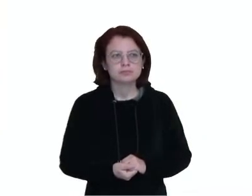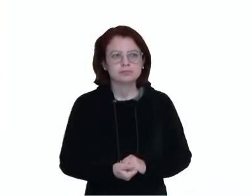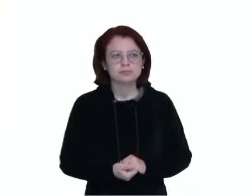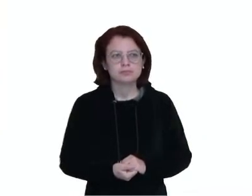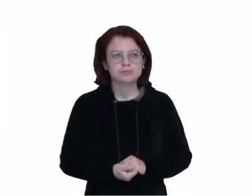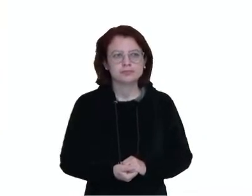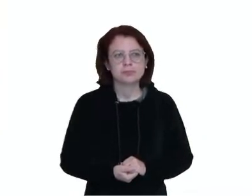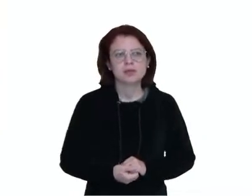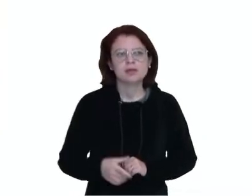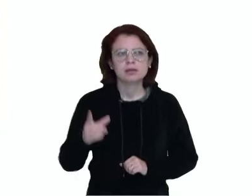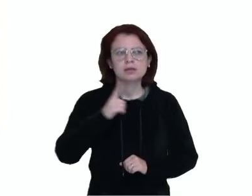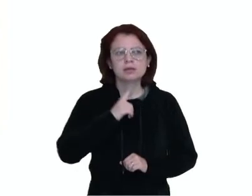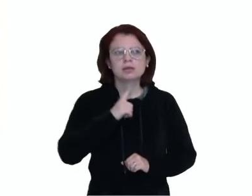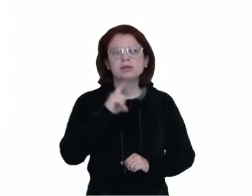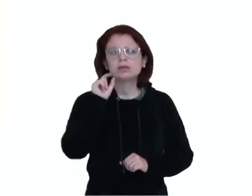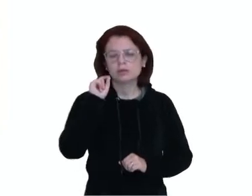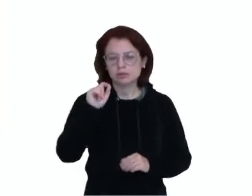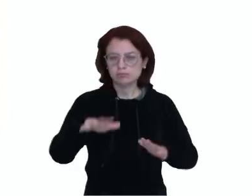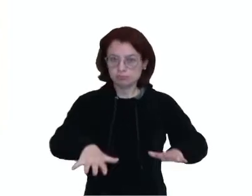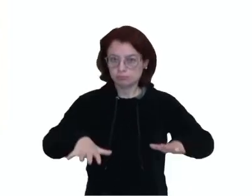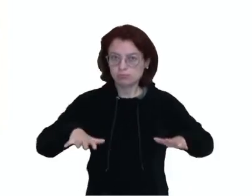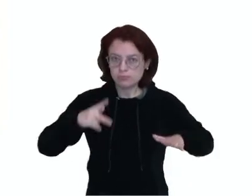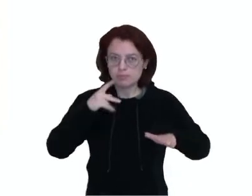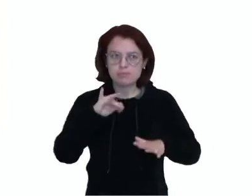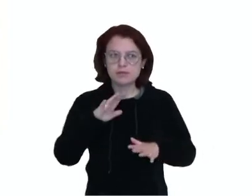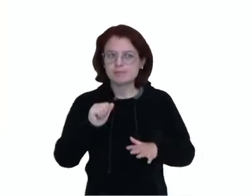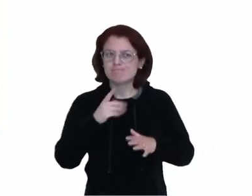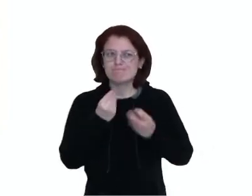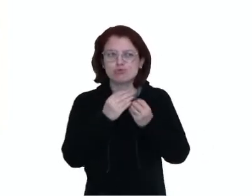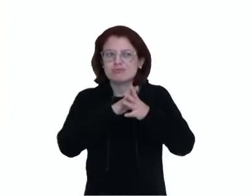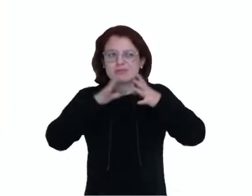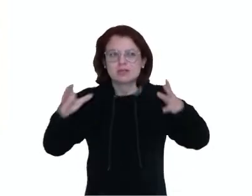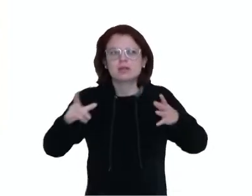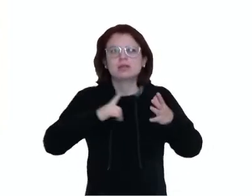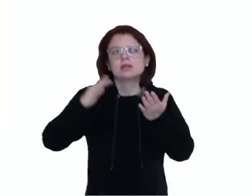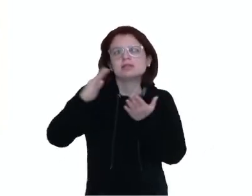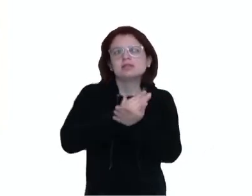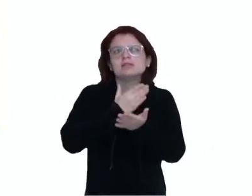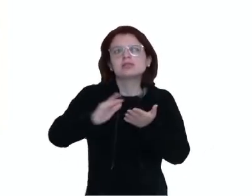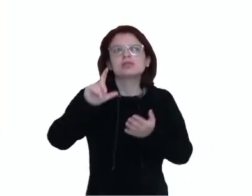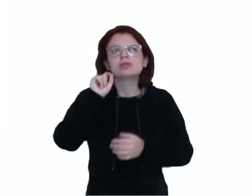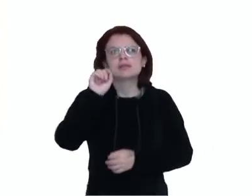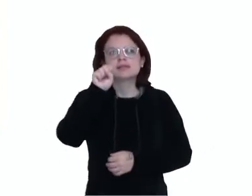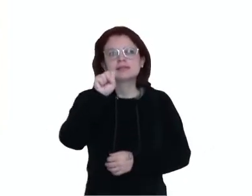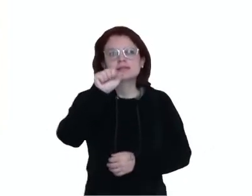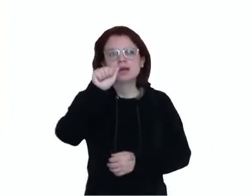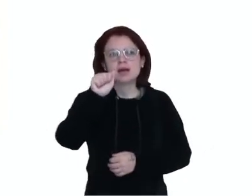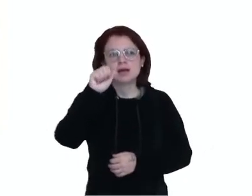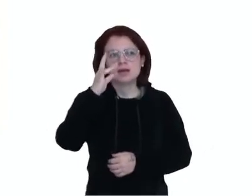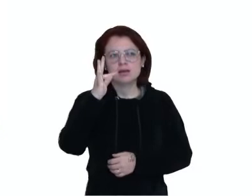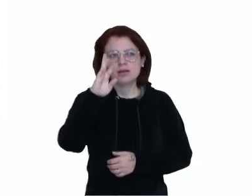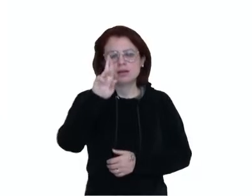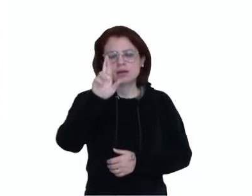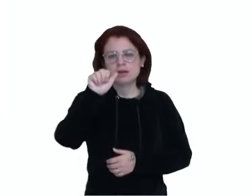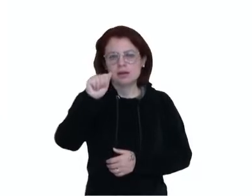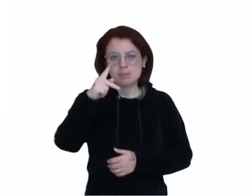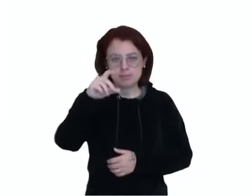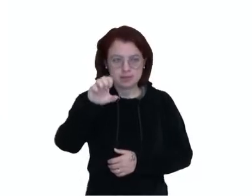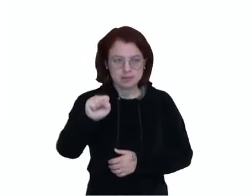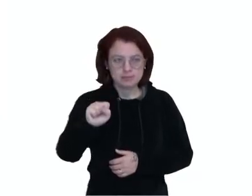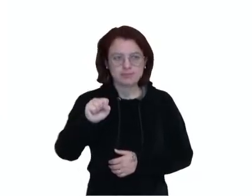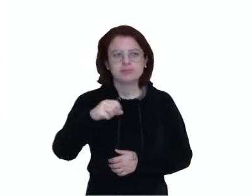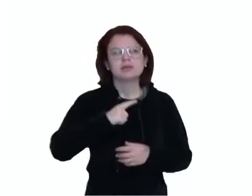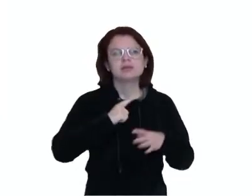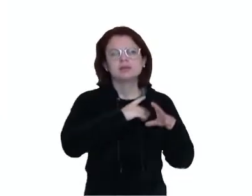né? Satrápia porque o nome do governante se chamava sátrapa. Uma espécie de governante, um governador. Então ele administrava